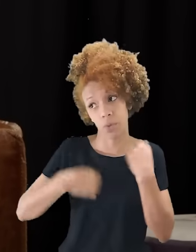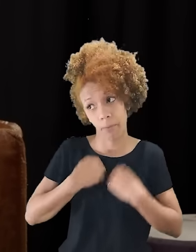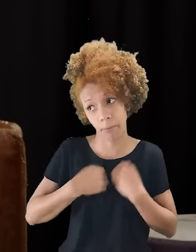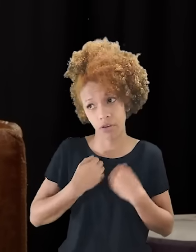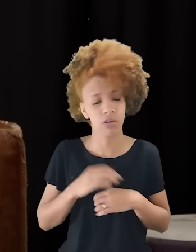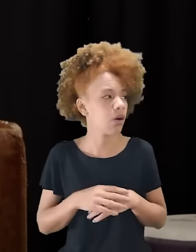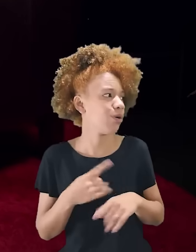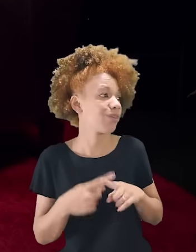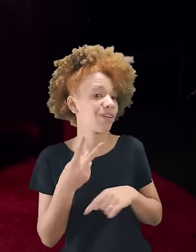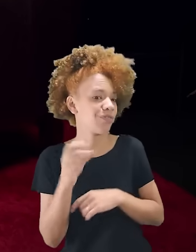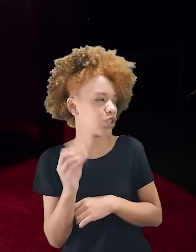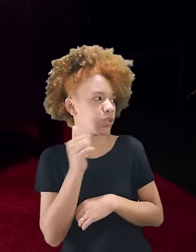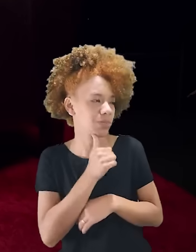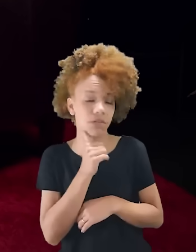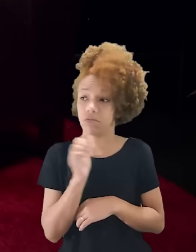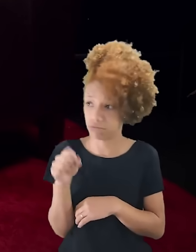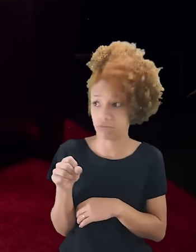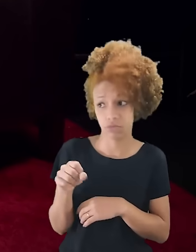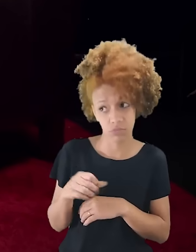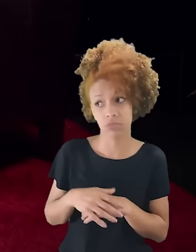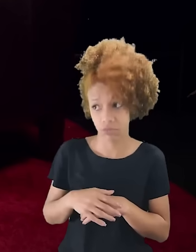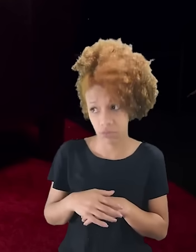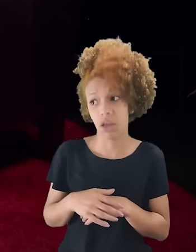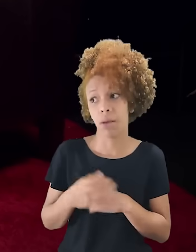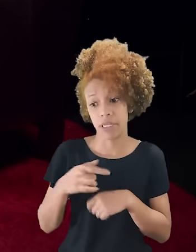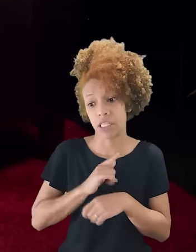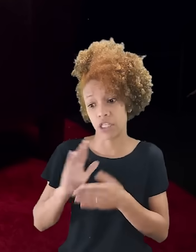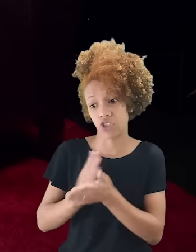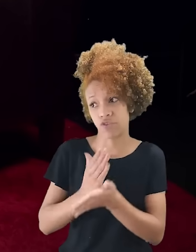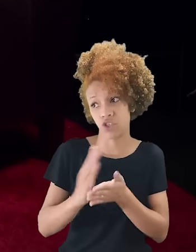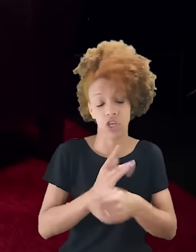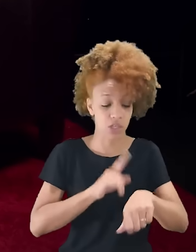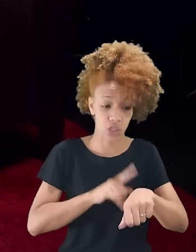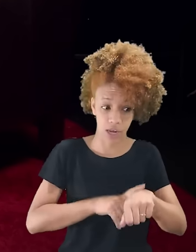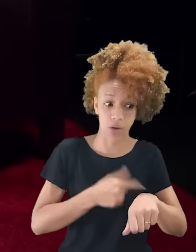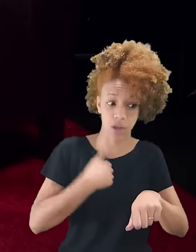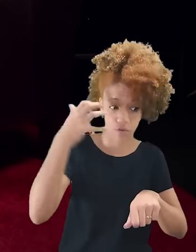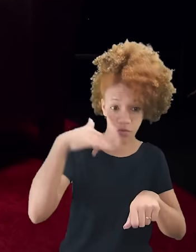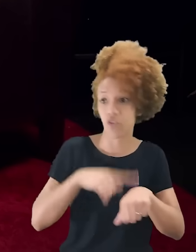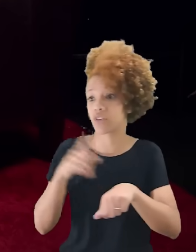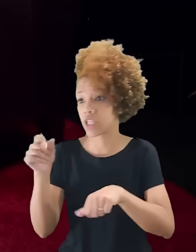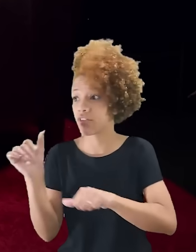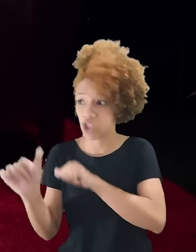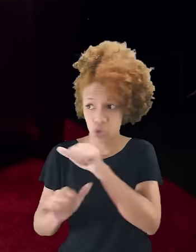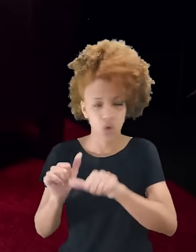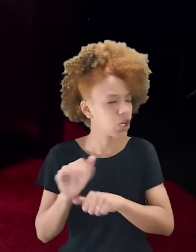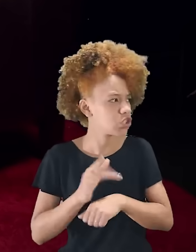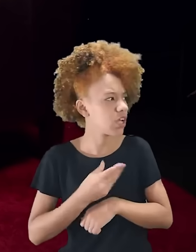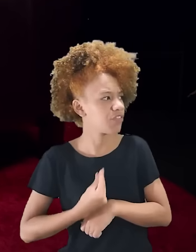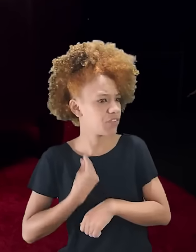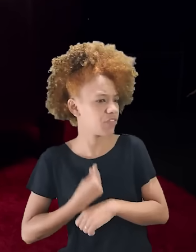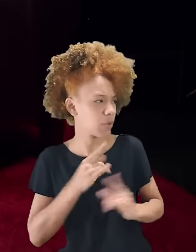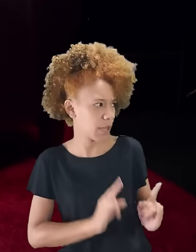banho Ah porque são 20 meninas dormindo na mesma casa são é tipo você tem que dividir ó esse horário eu vou tomar banho esse horário eu vou você troca Você